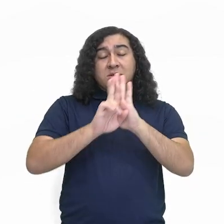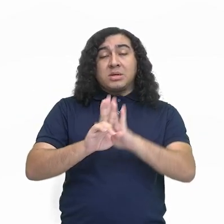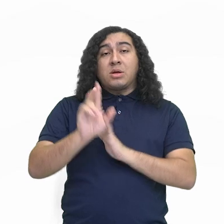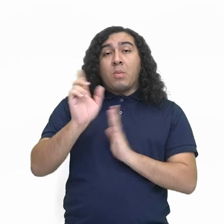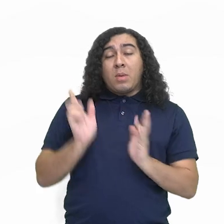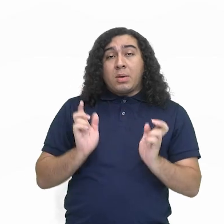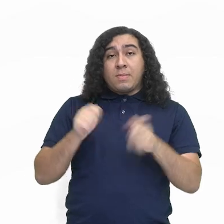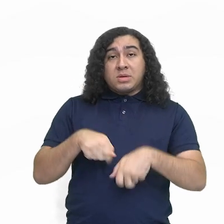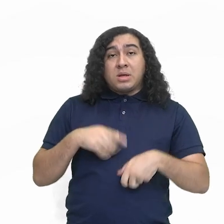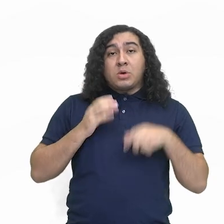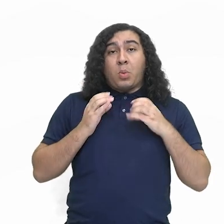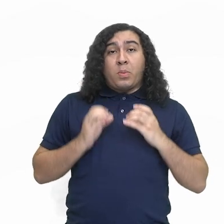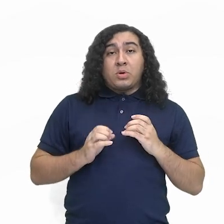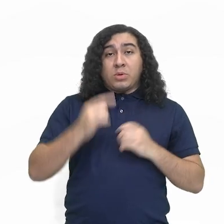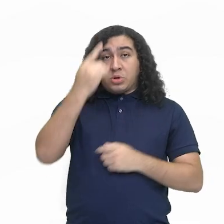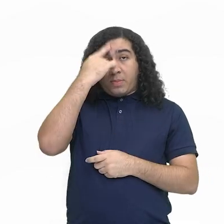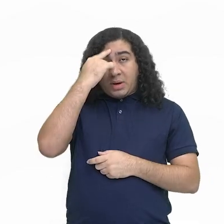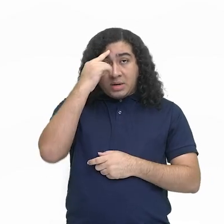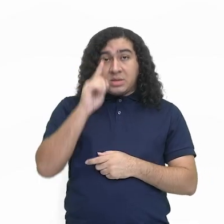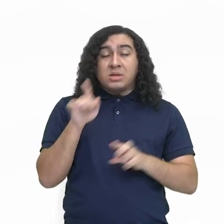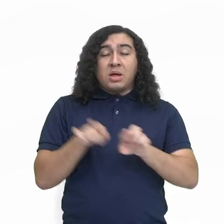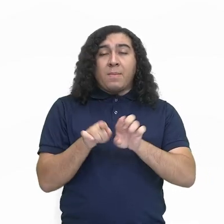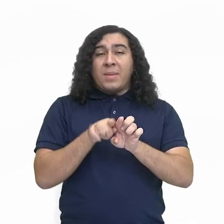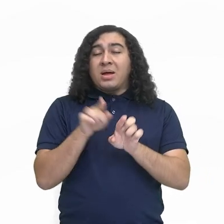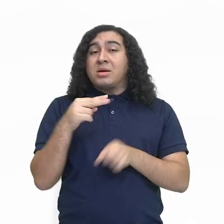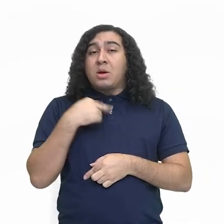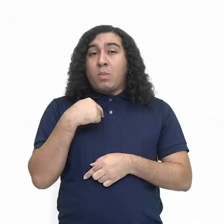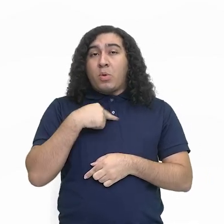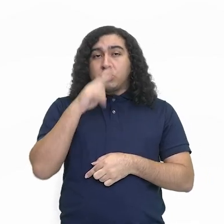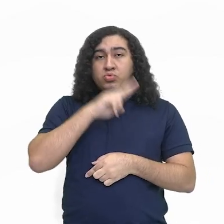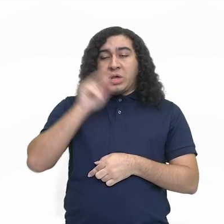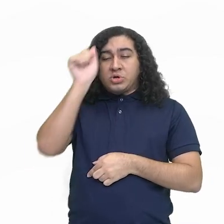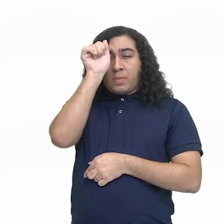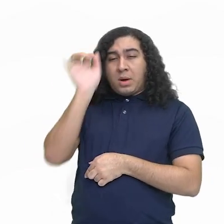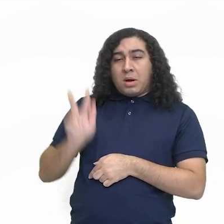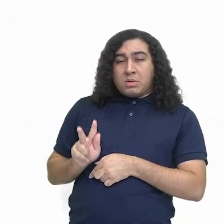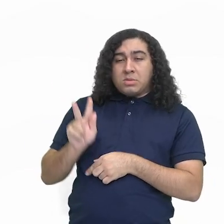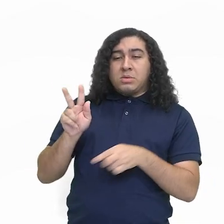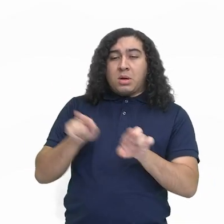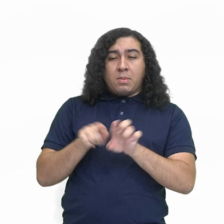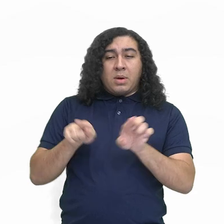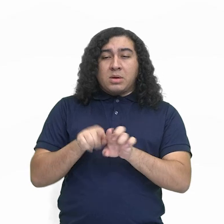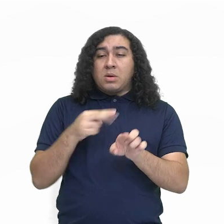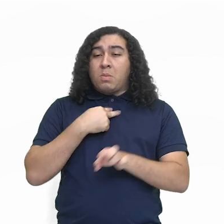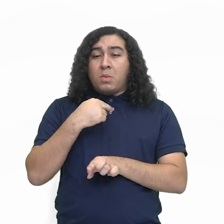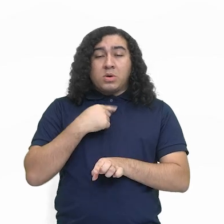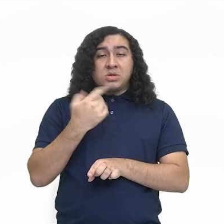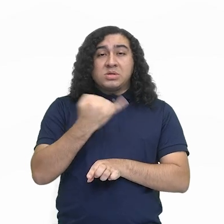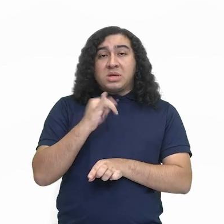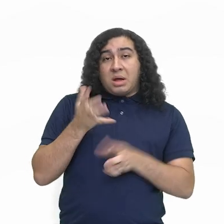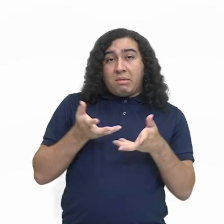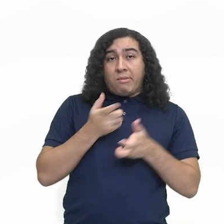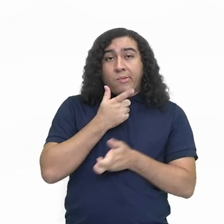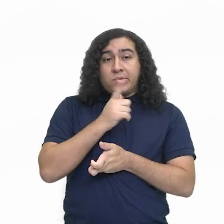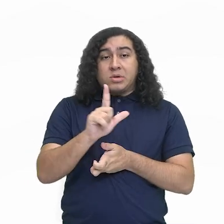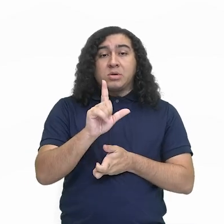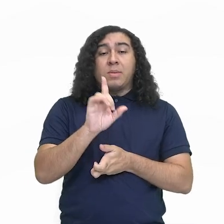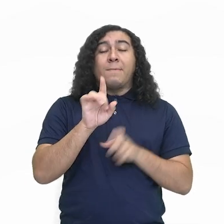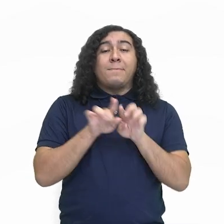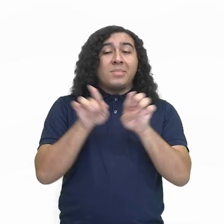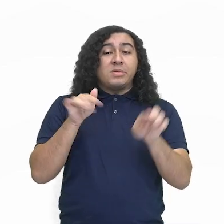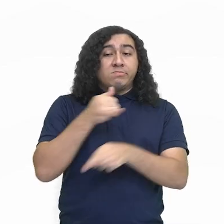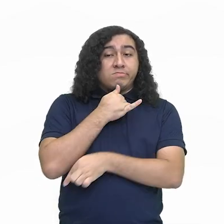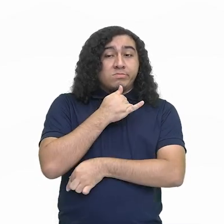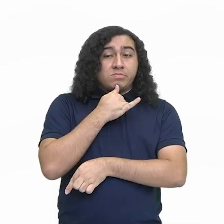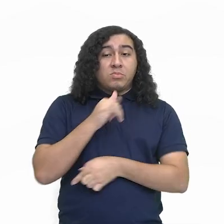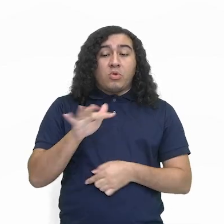agir e não aceita o uso da astúcia e artifícios, nem subterfúgios para obter sucesso. Só que,